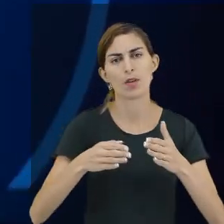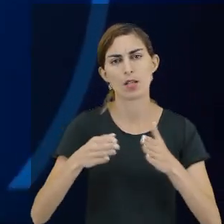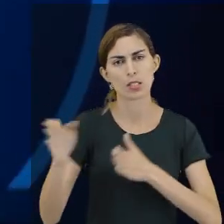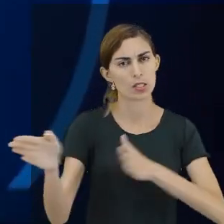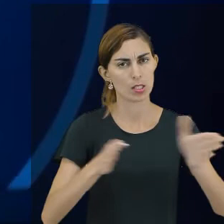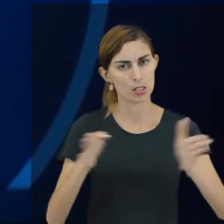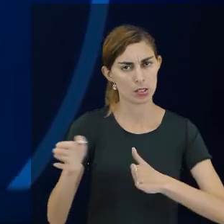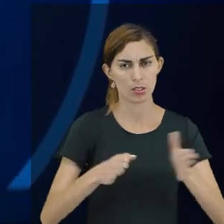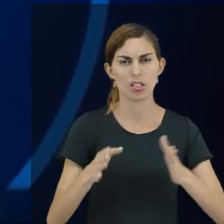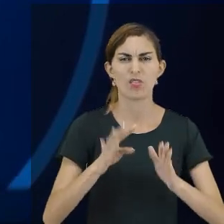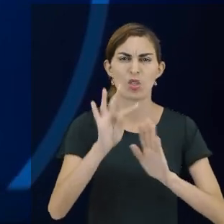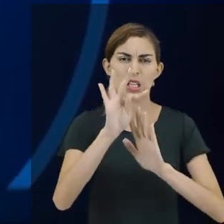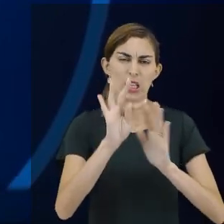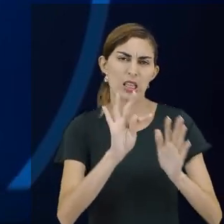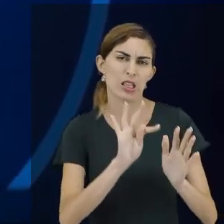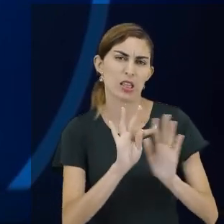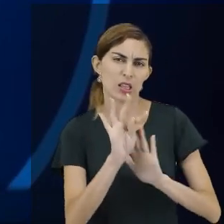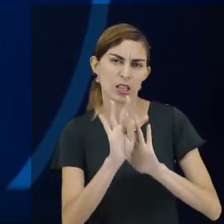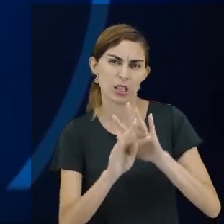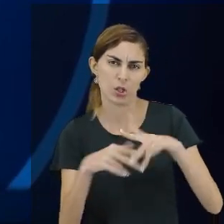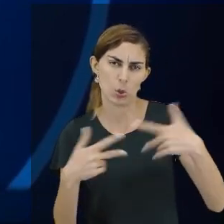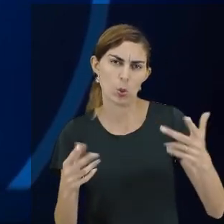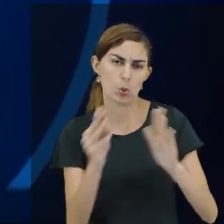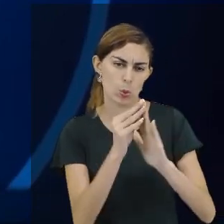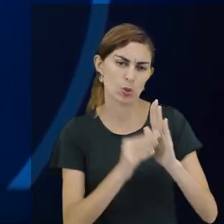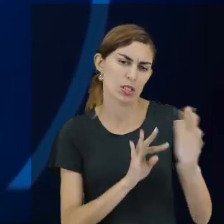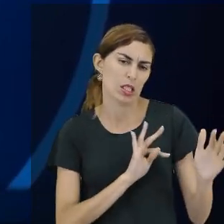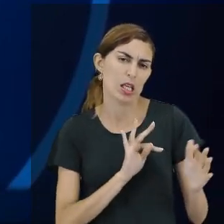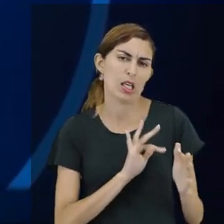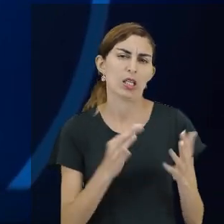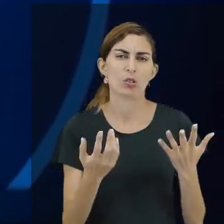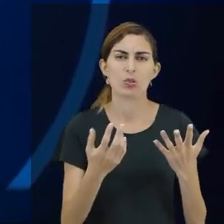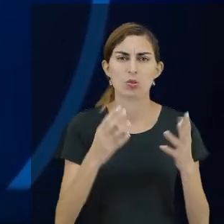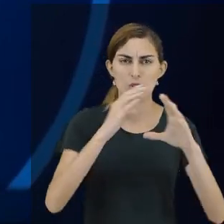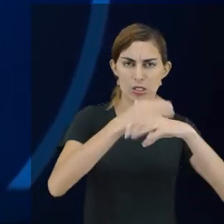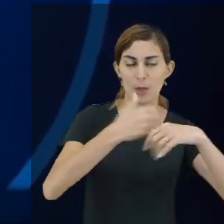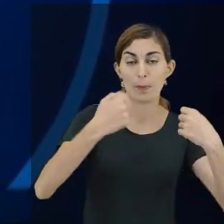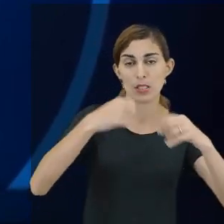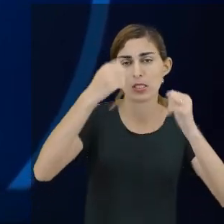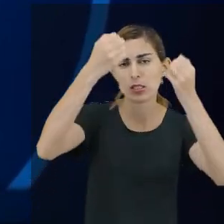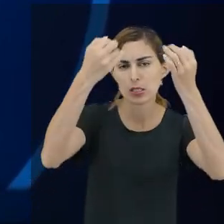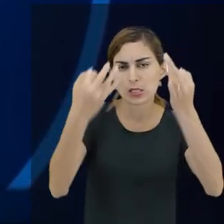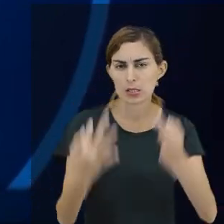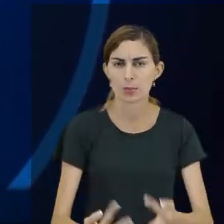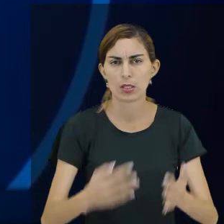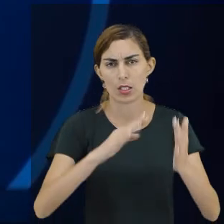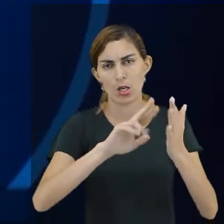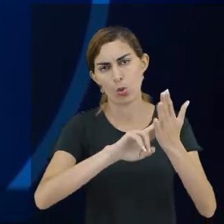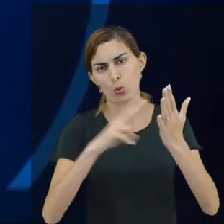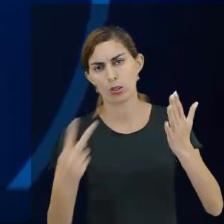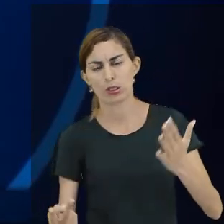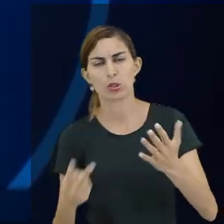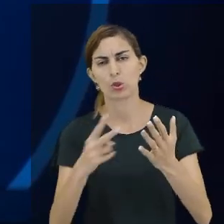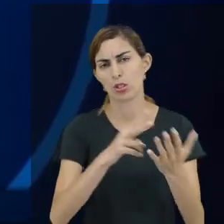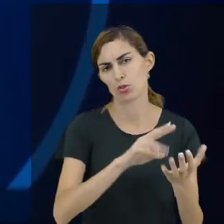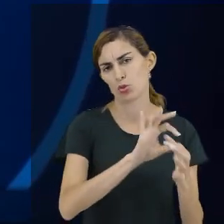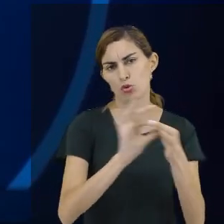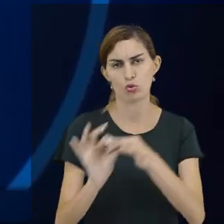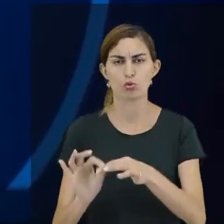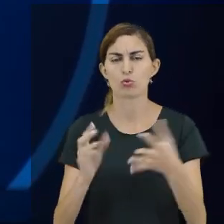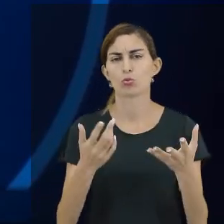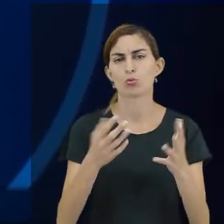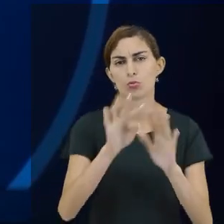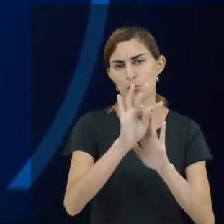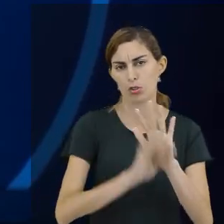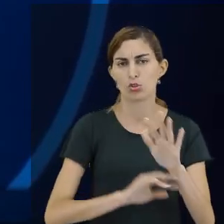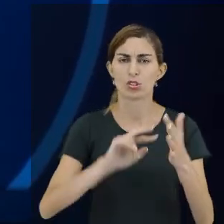acessível. Termos técnicos e científicos precisam ser explicados, de preferência no contexto em que aparecem no texto. Isso dará